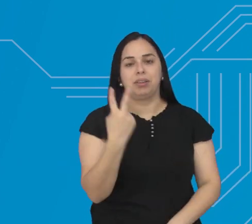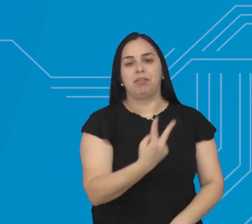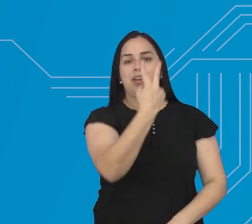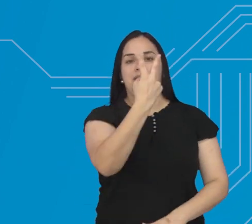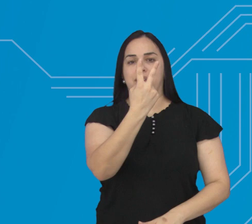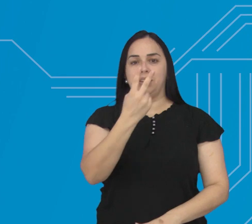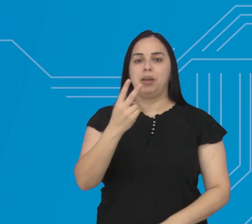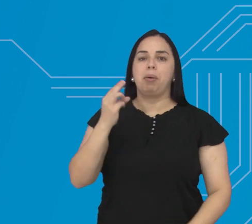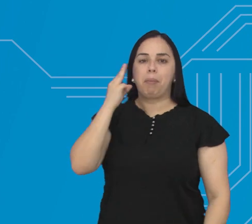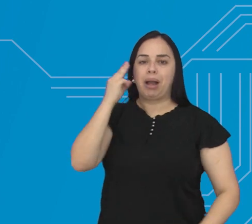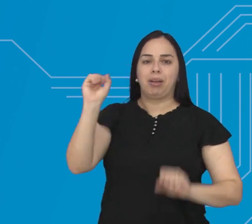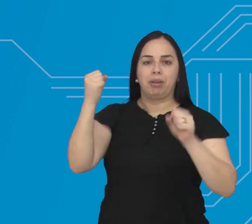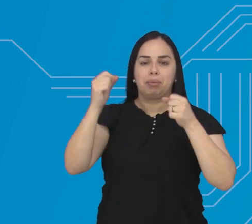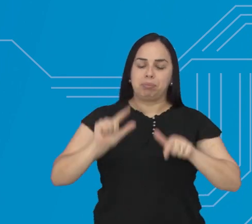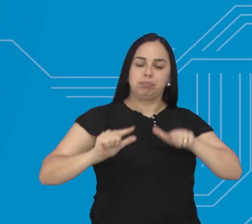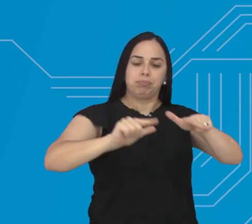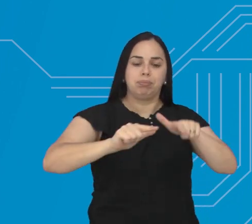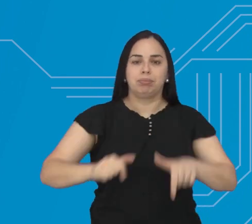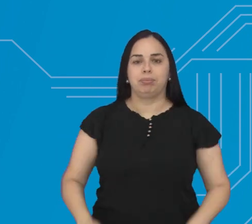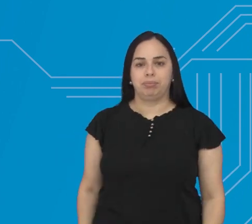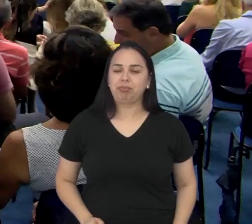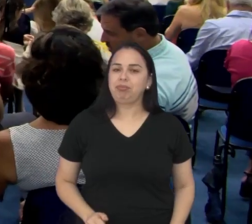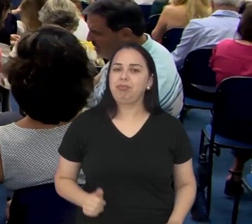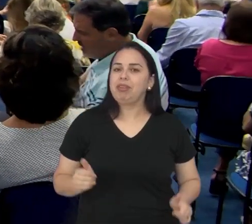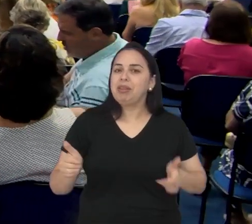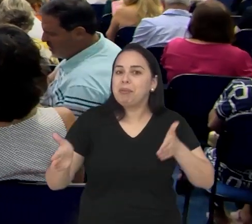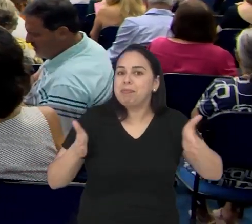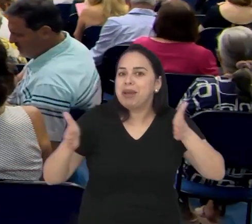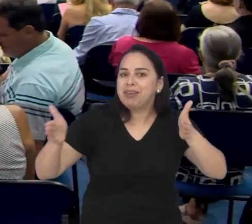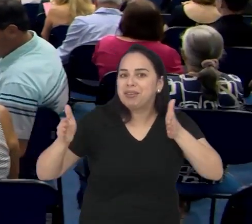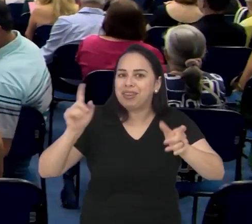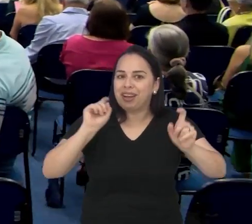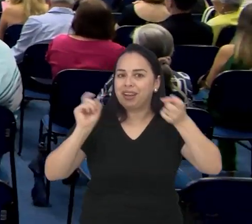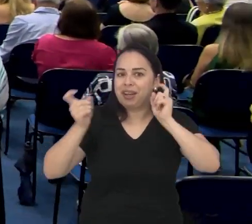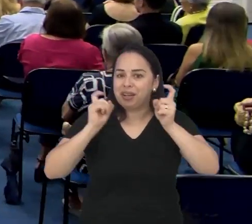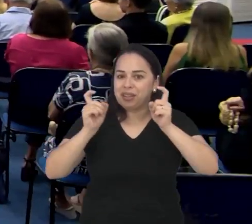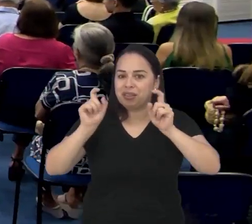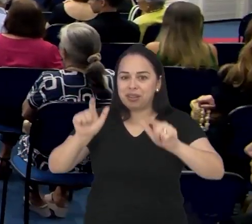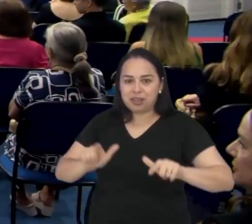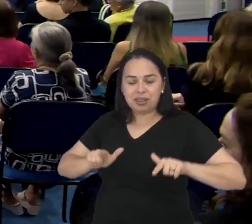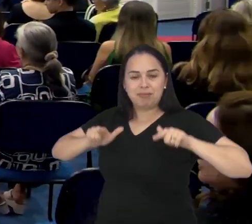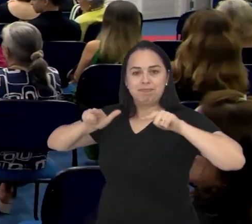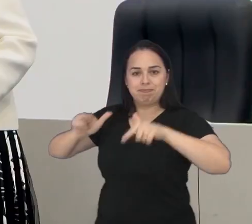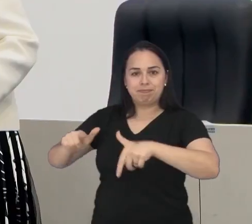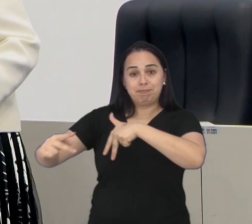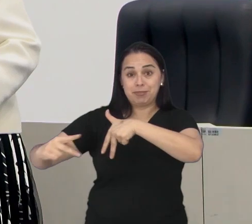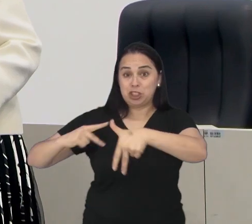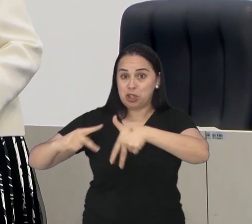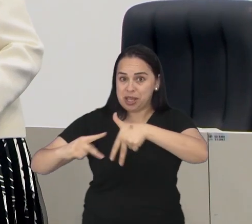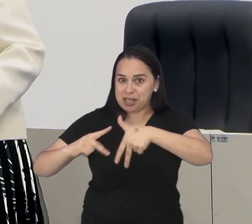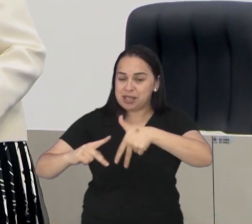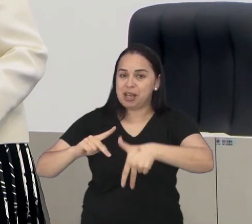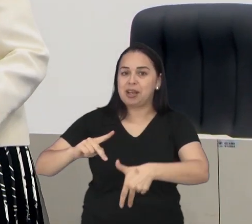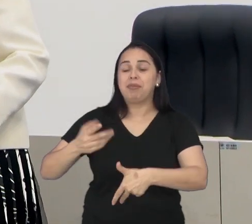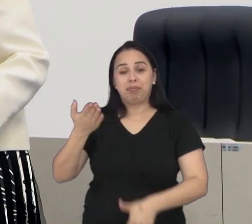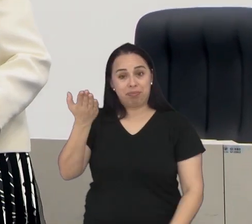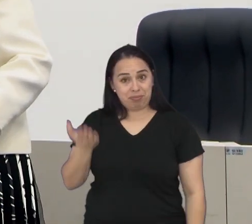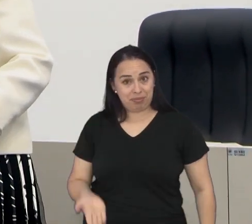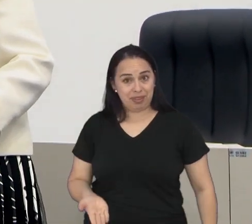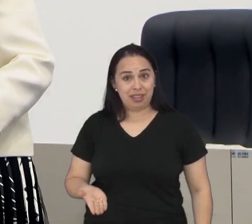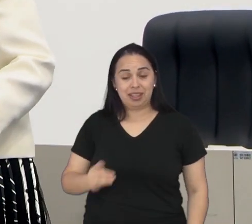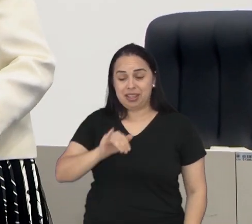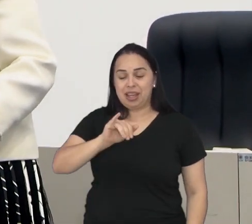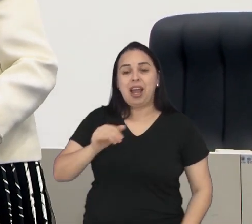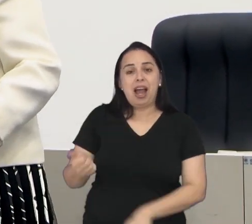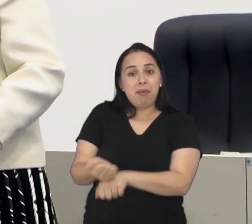homenagem concedida pelo vereador Marcão da Academia. Em cerimônia realizada no plenário da Câmara, foi concedido o título de